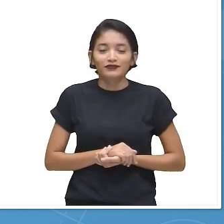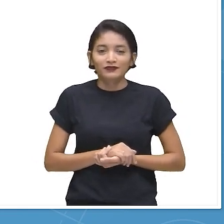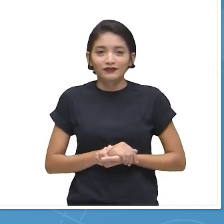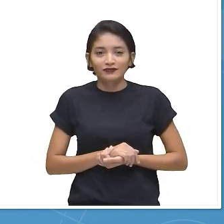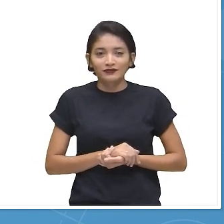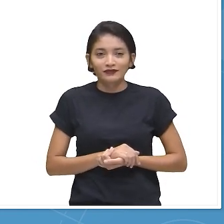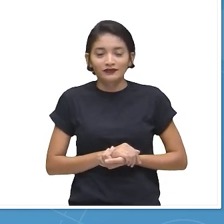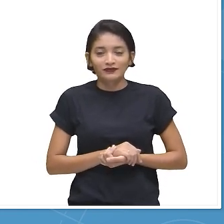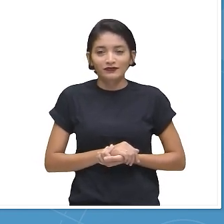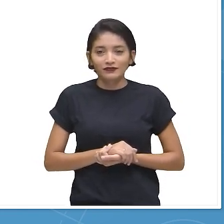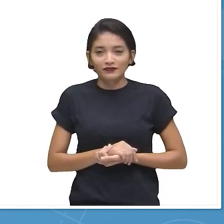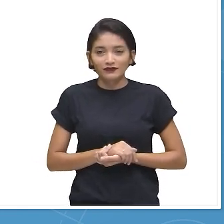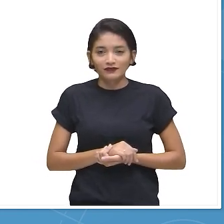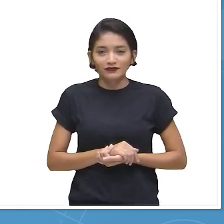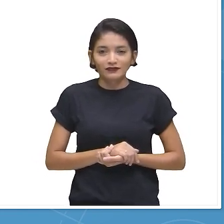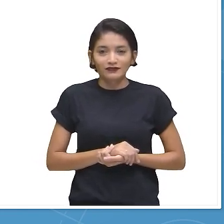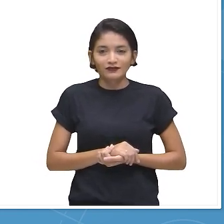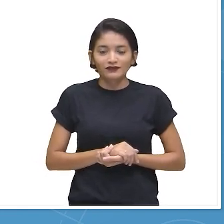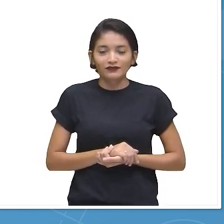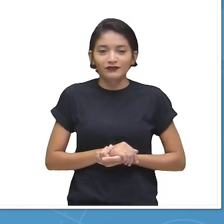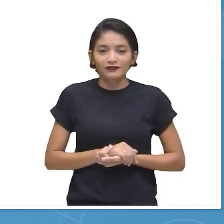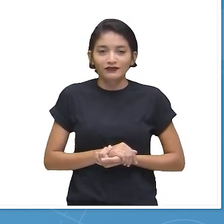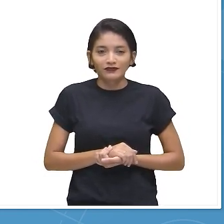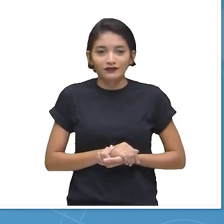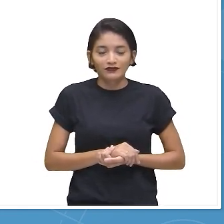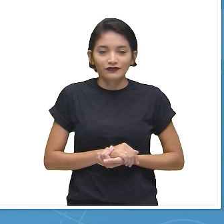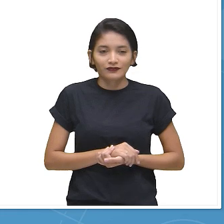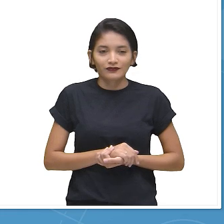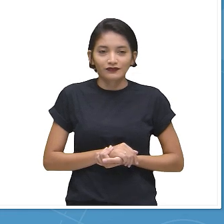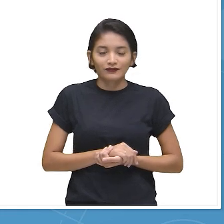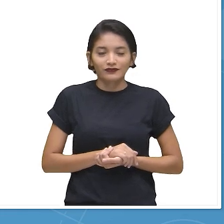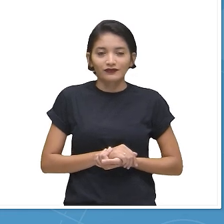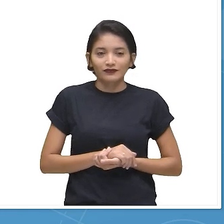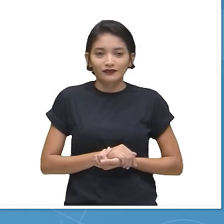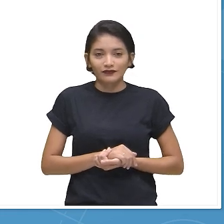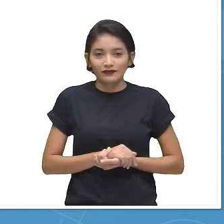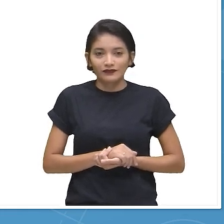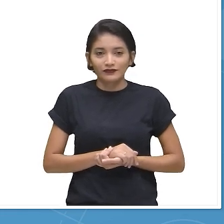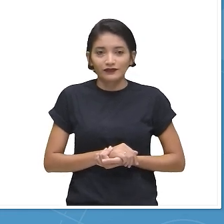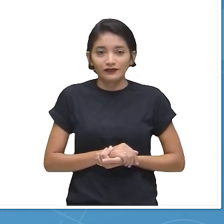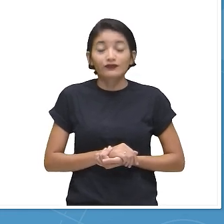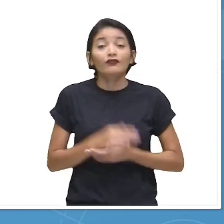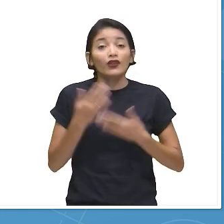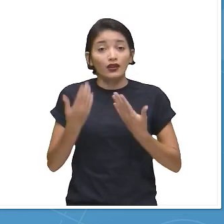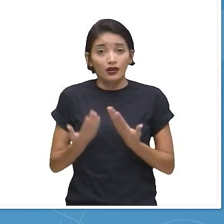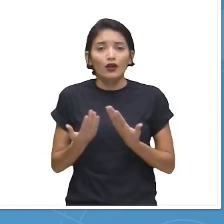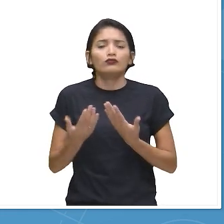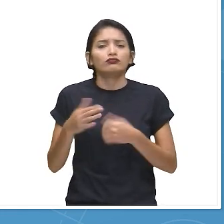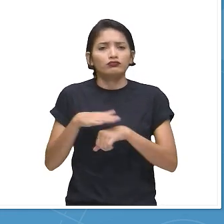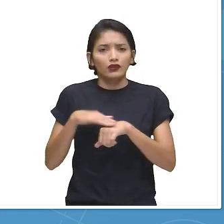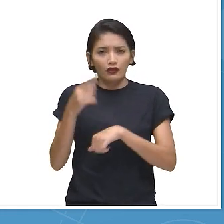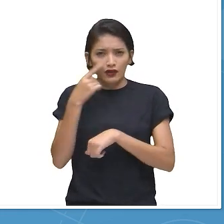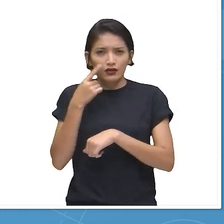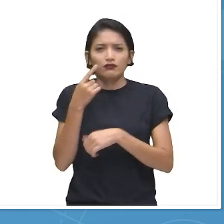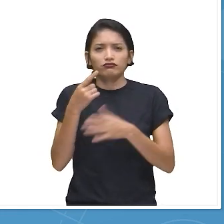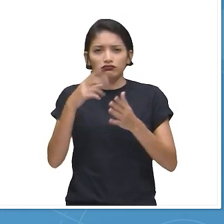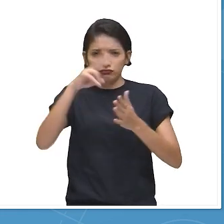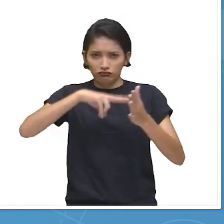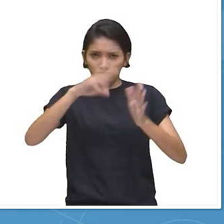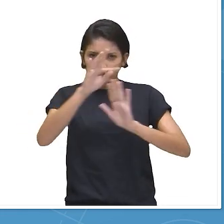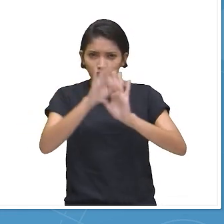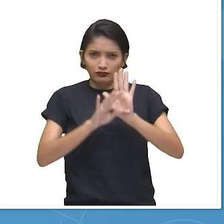tu, tatu? Eu estou bem, e tu, tatu? Essa conversa gaguejada ainda é